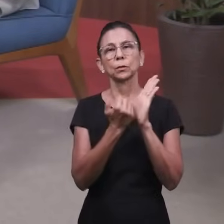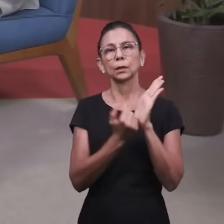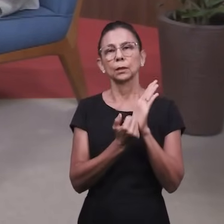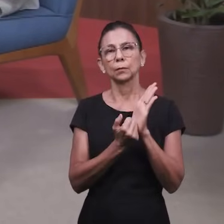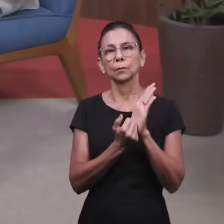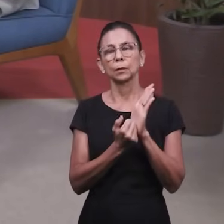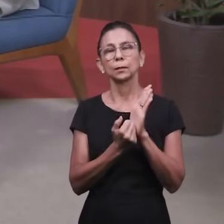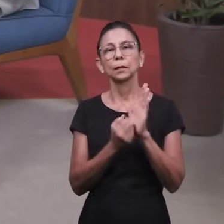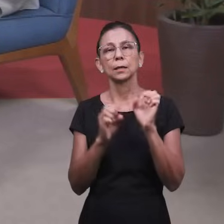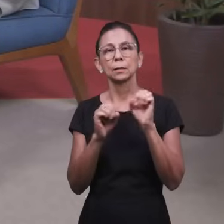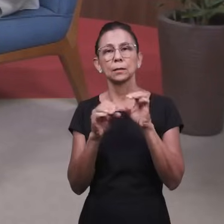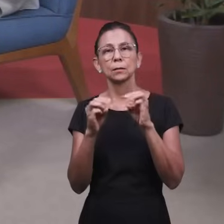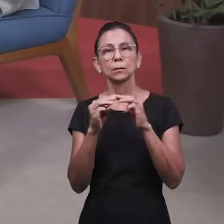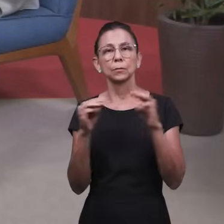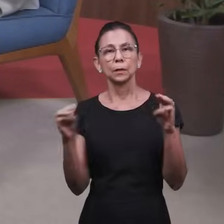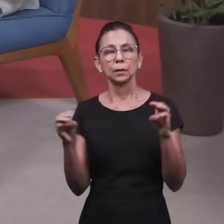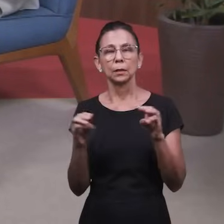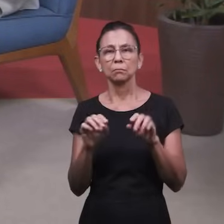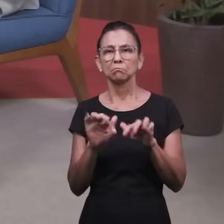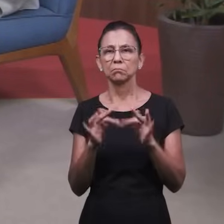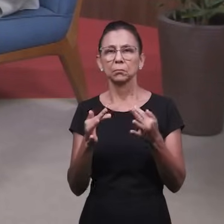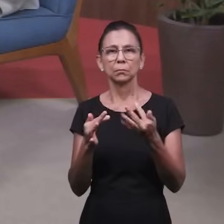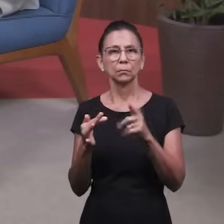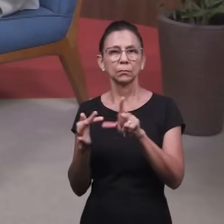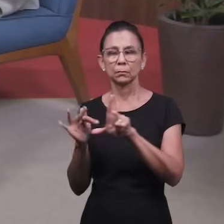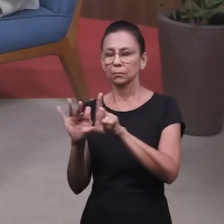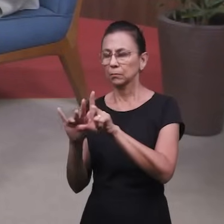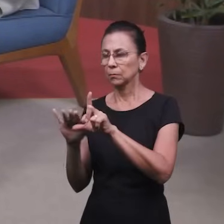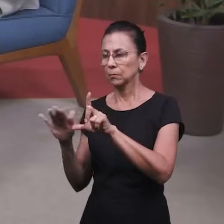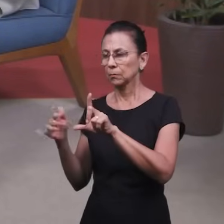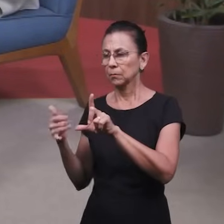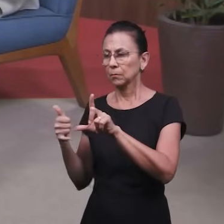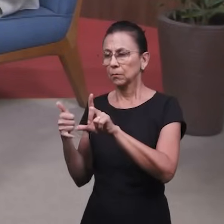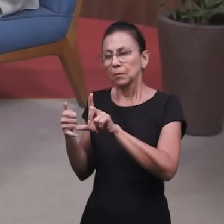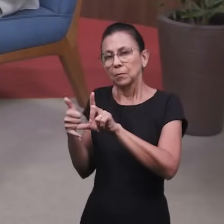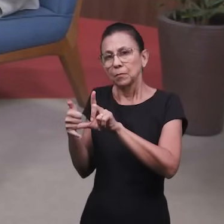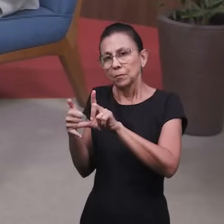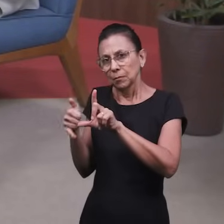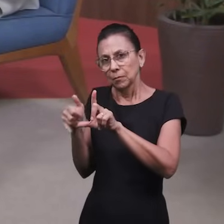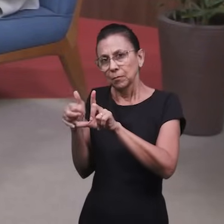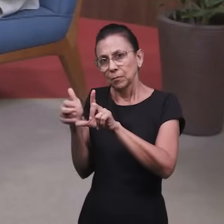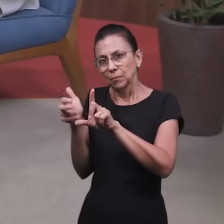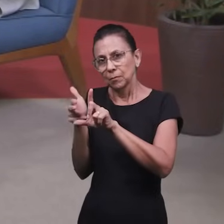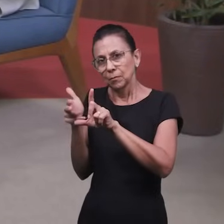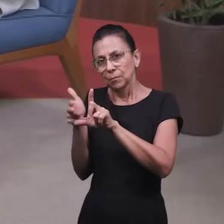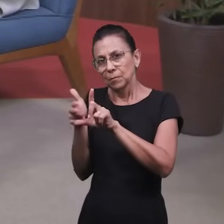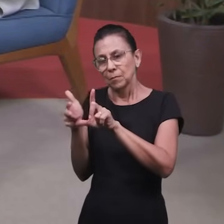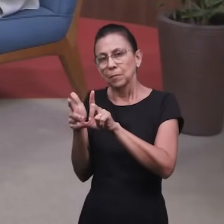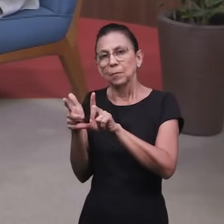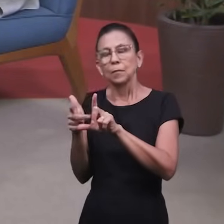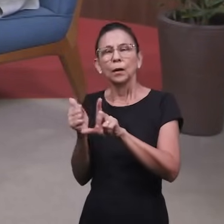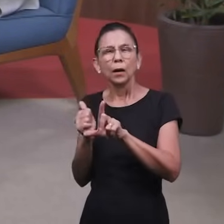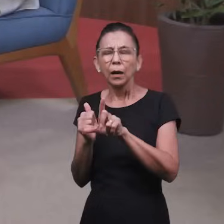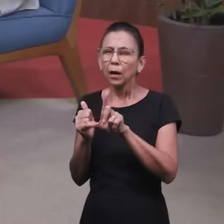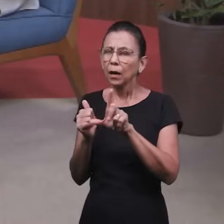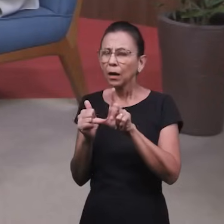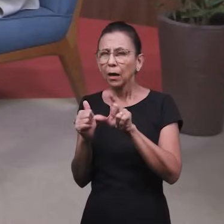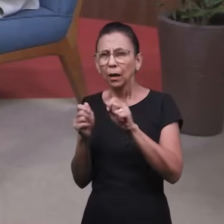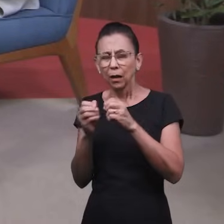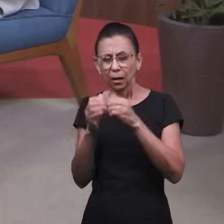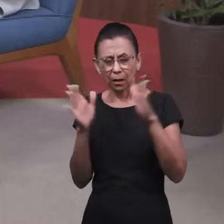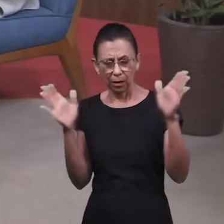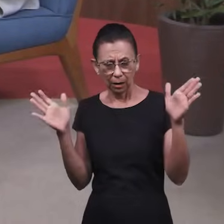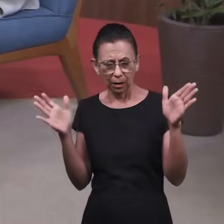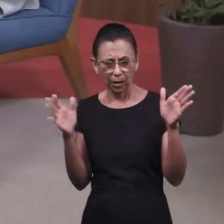quadro Lições do Manaim. Então aponta a câmera do seu celular para ele, você vai ser redirecionado para o WhatsApp, ali você vai ver, já vai aparecer